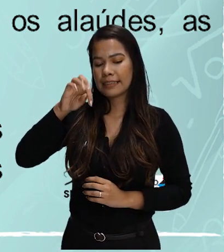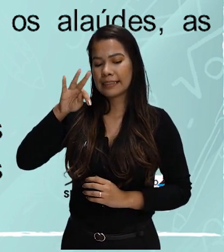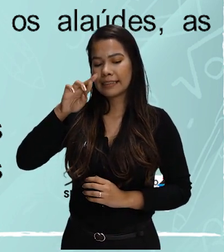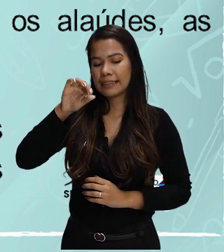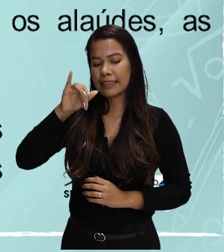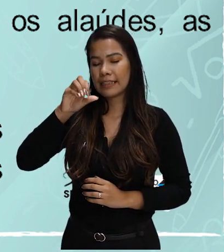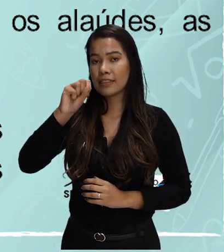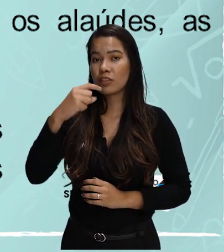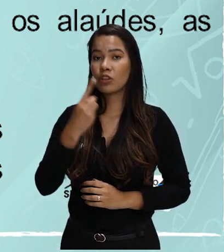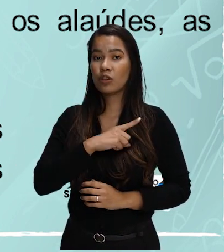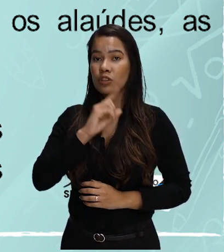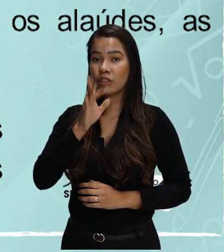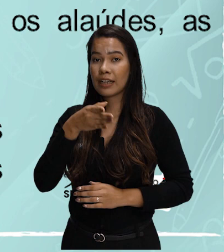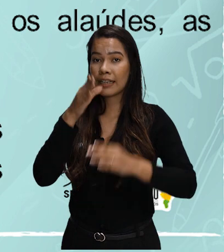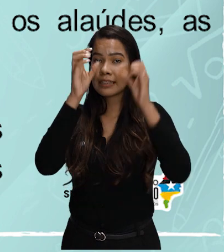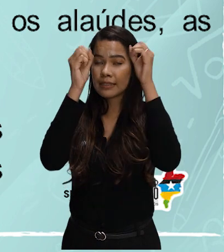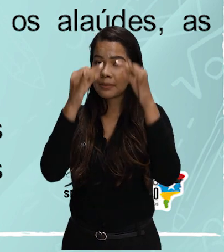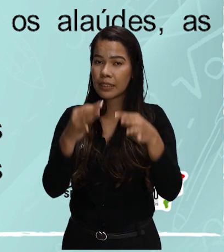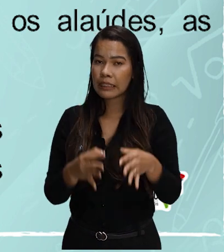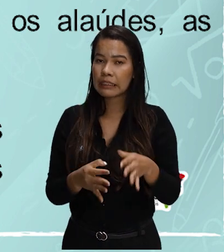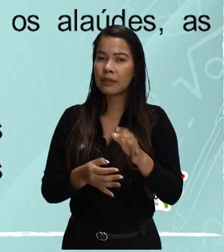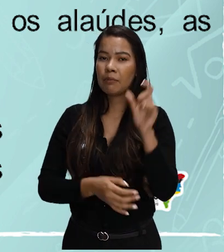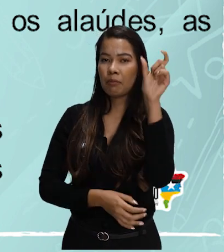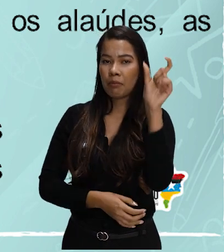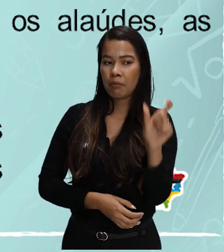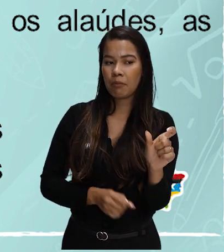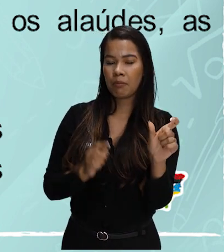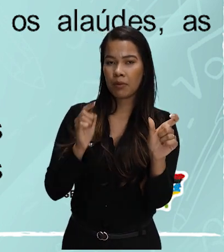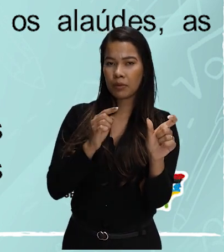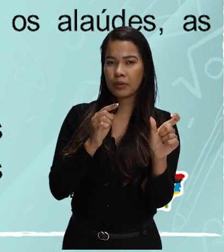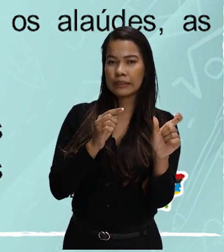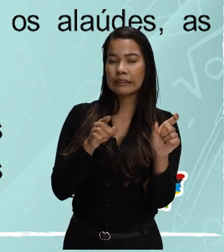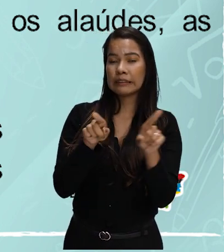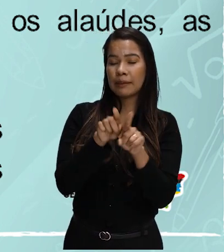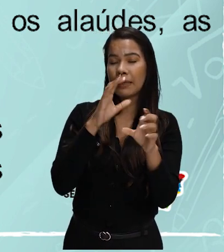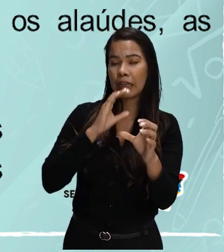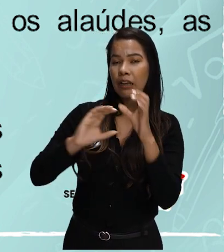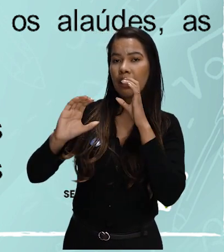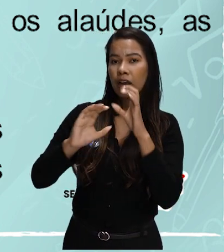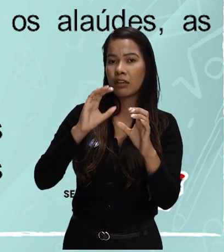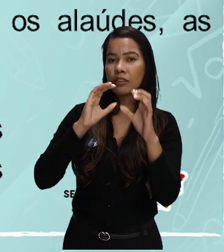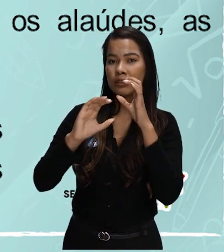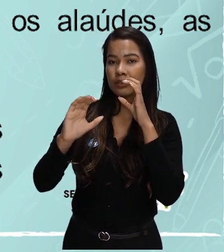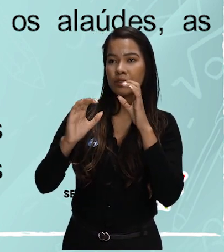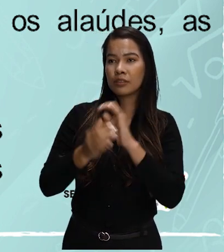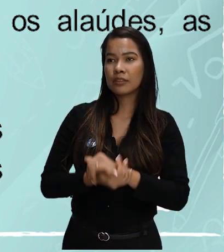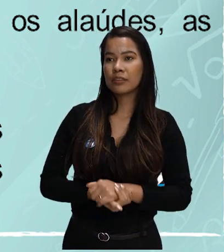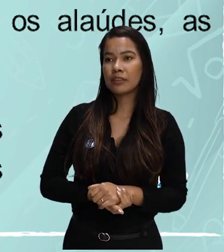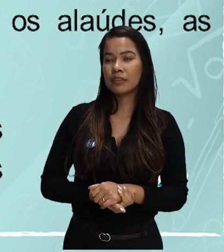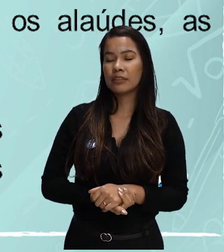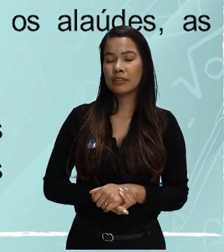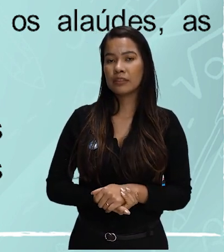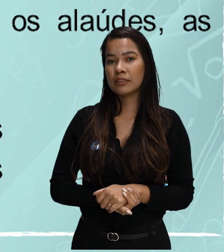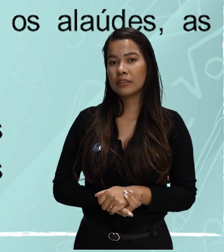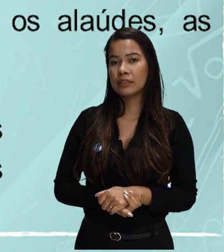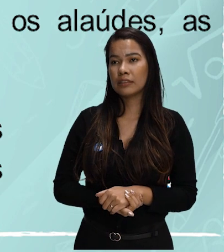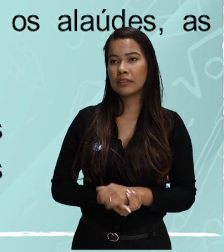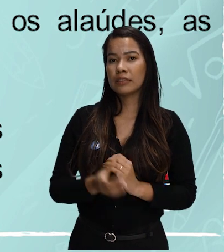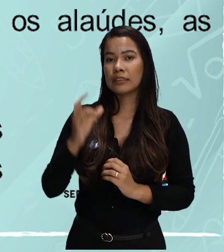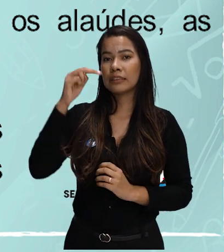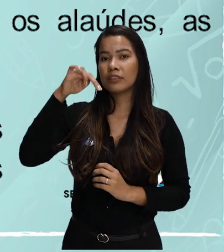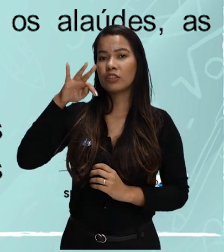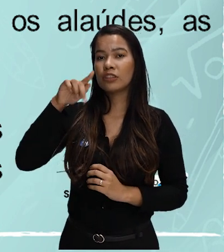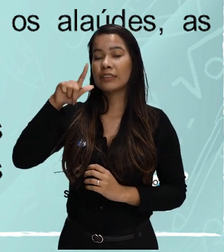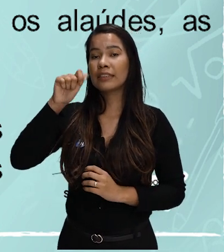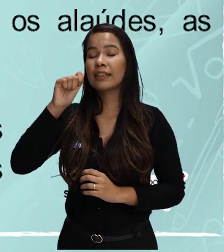de trovador, uma pessoa era cantor desse movimento. A cantiga era